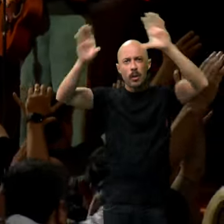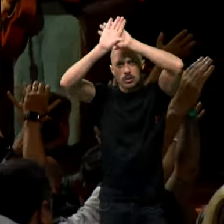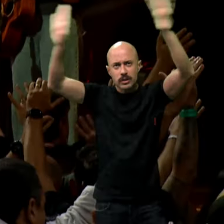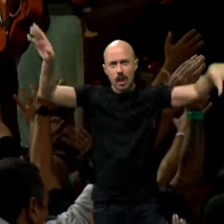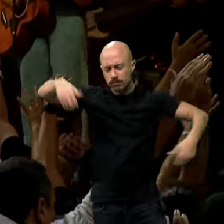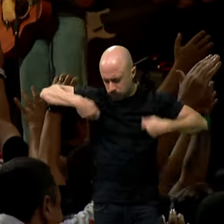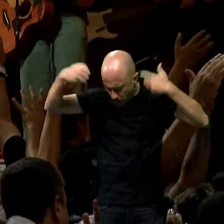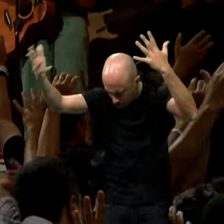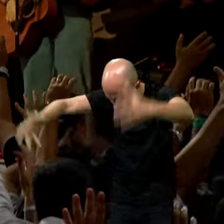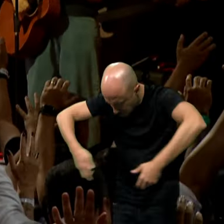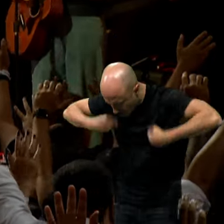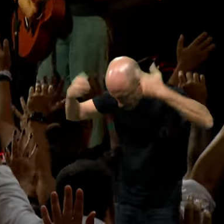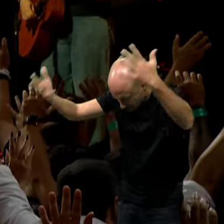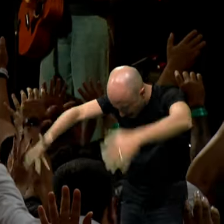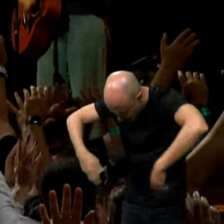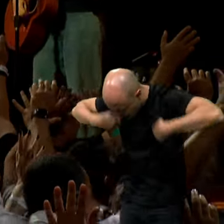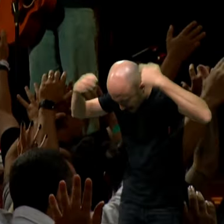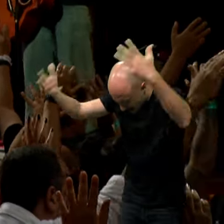Agora vai. Aí está.